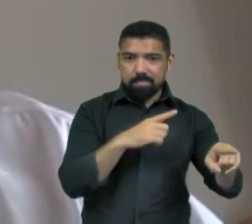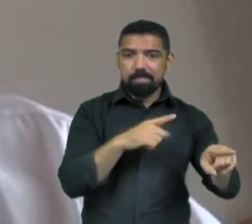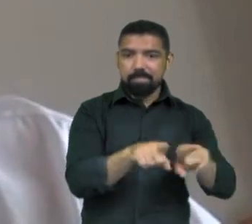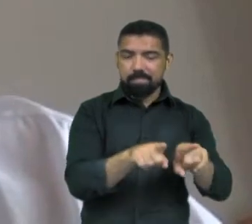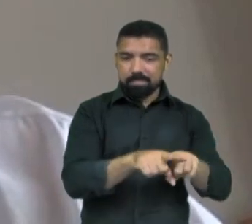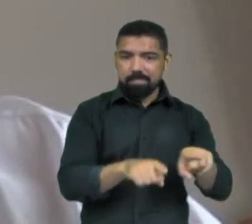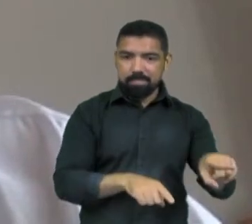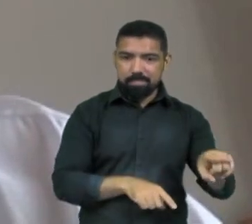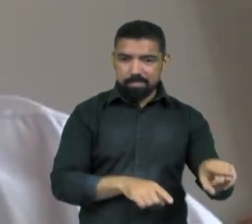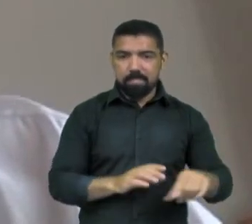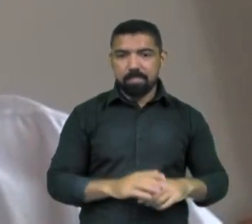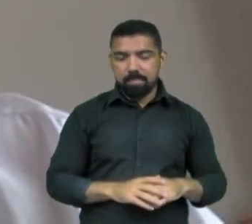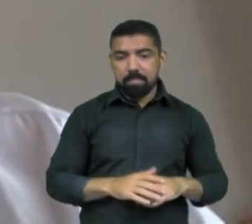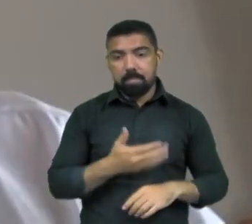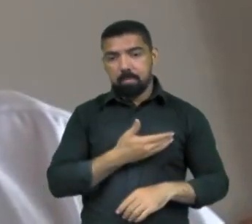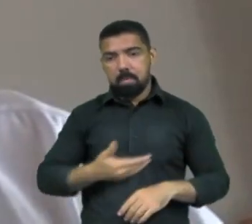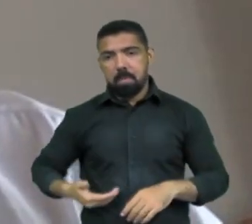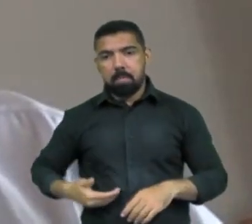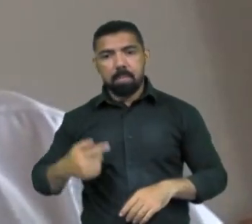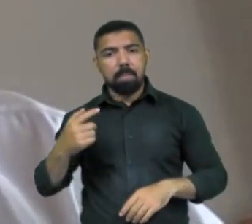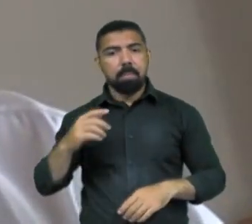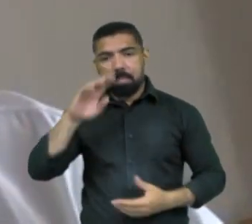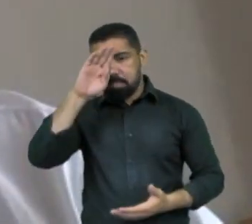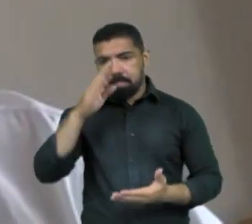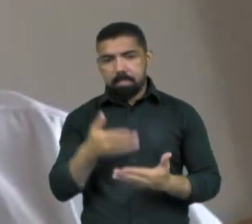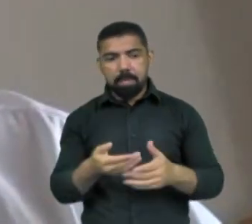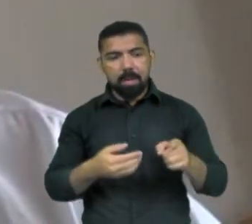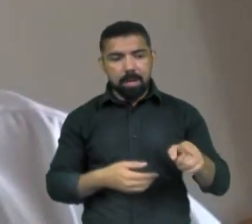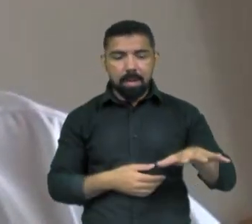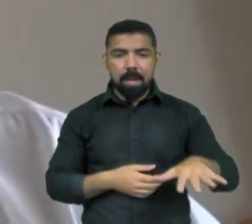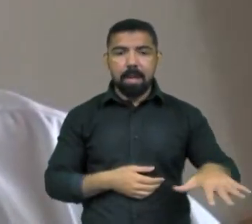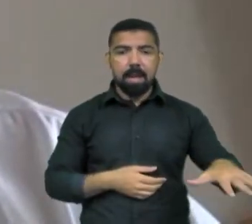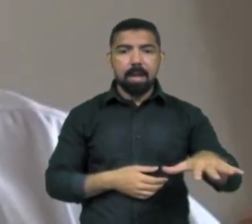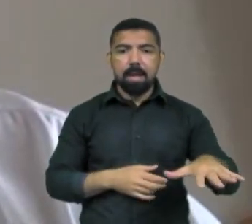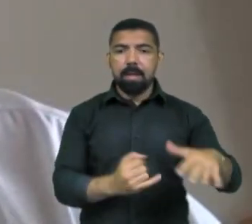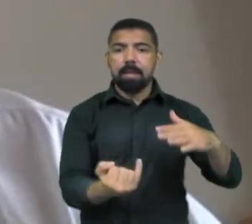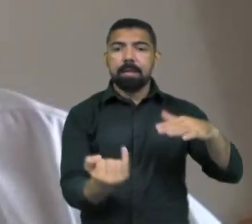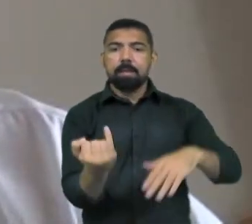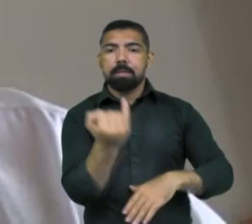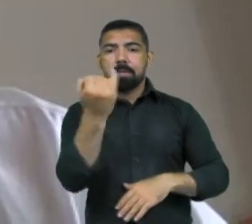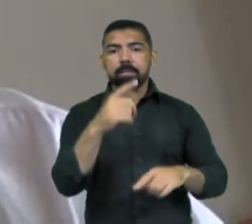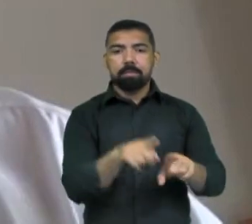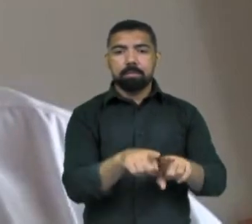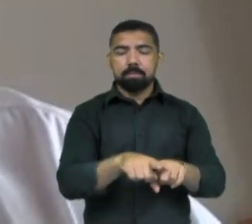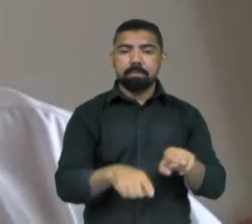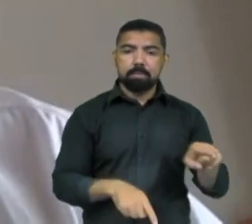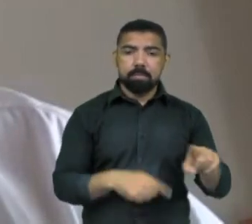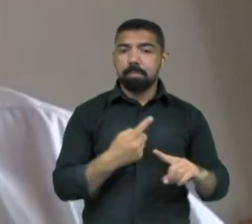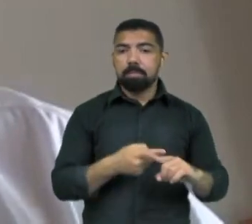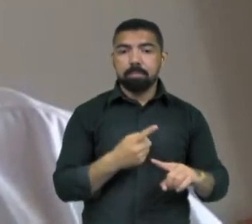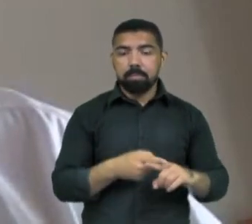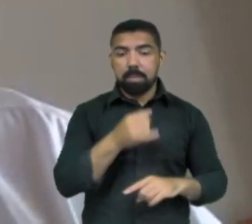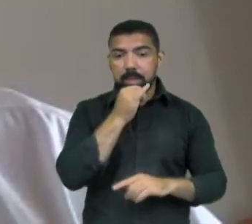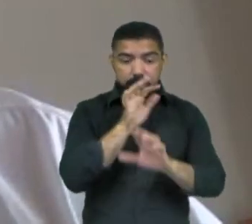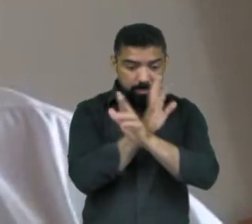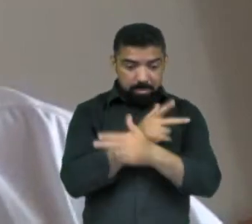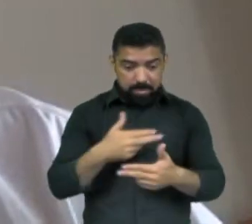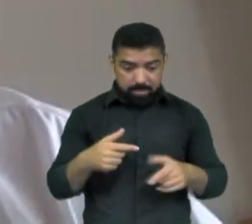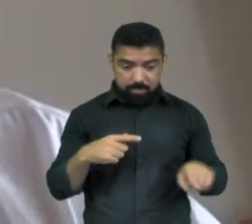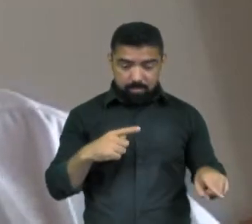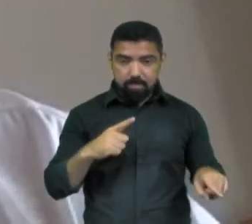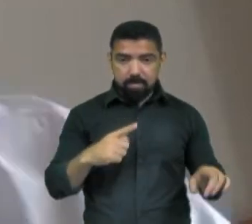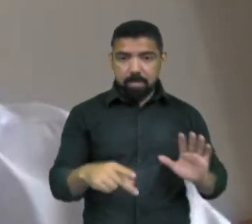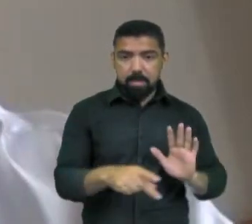foram reconhecidas pelo governo como um segmento também importante, de suma importância, porque os animais